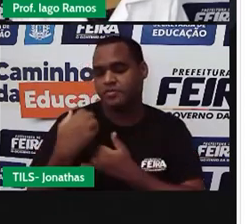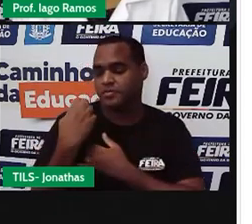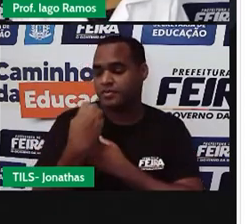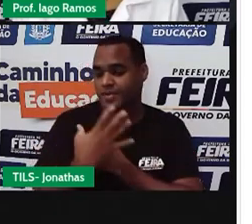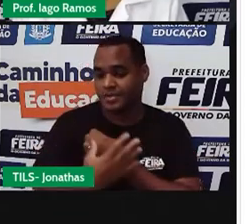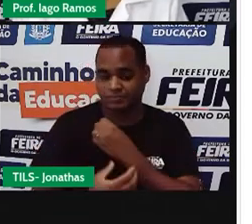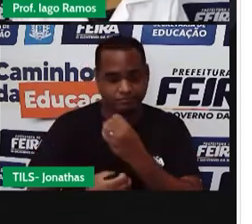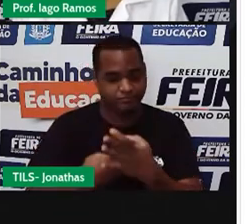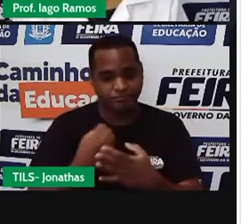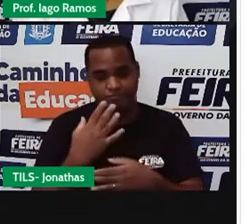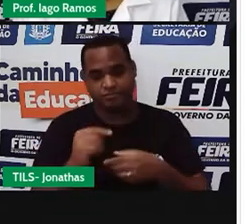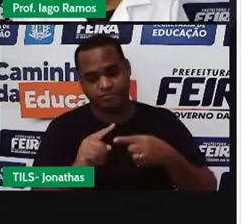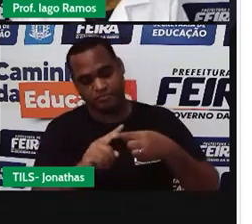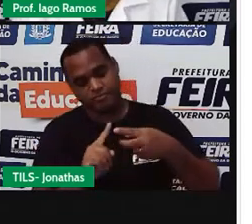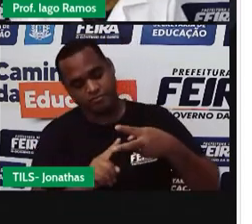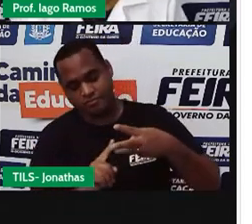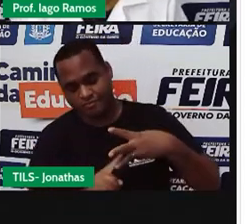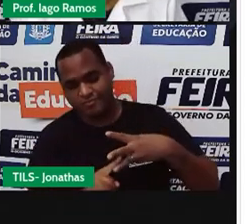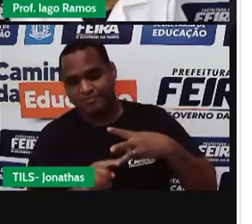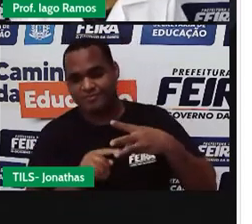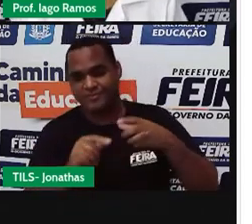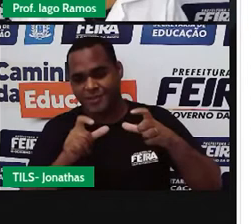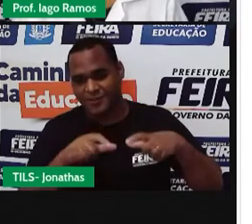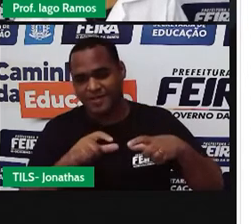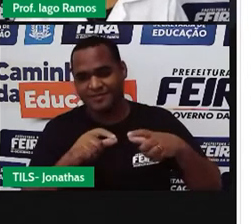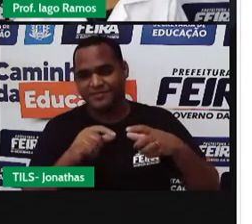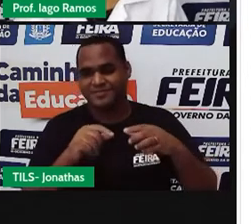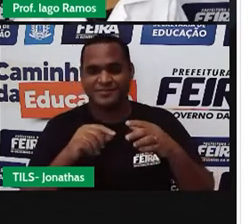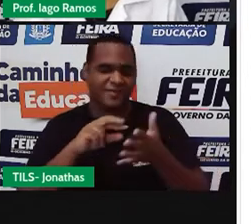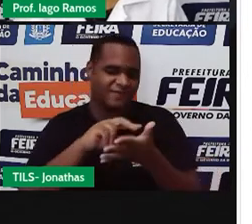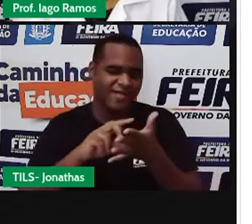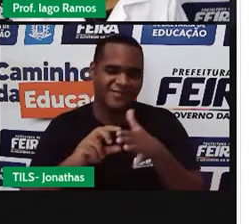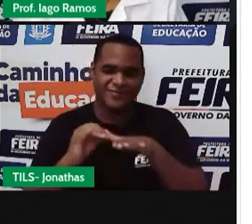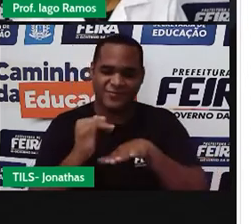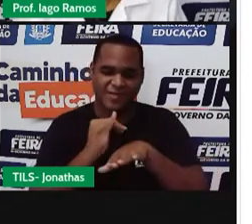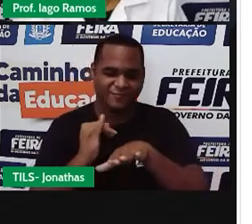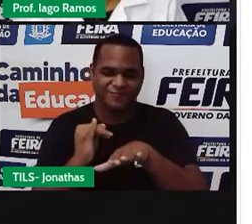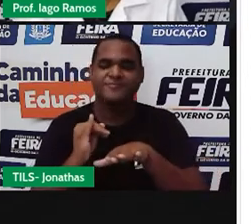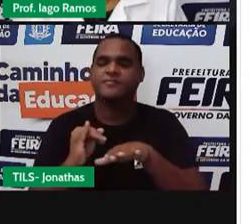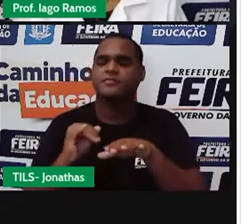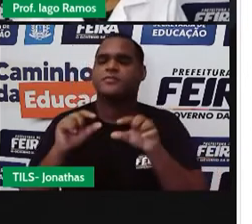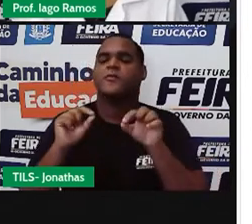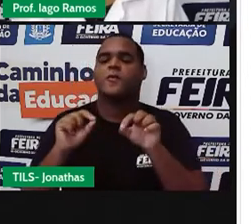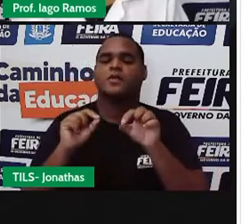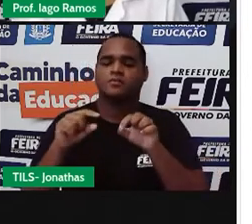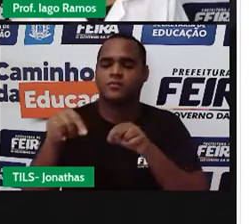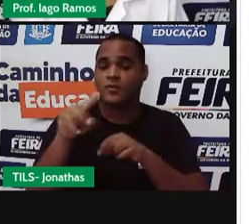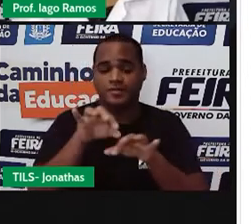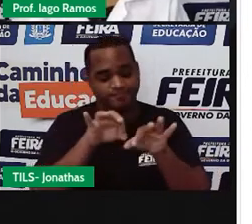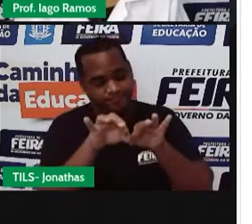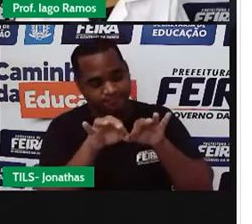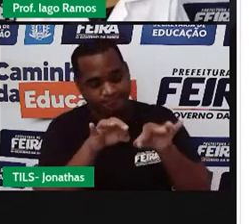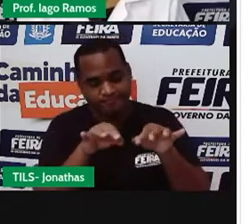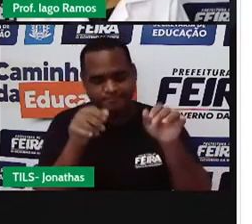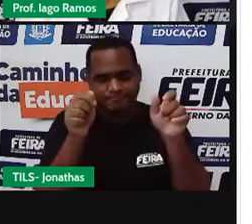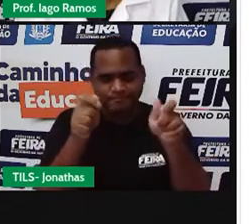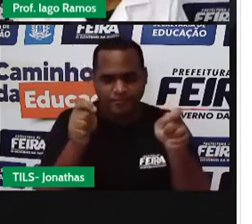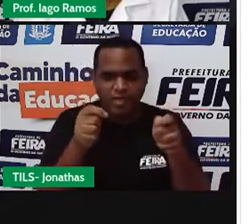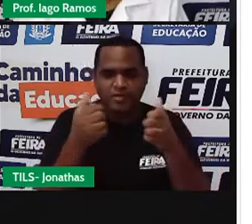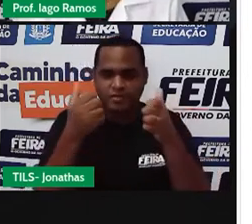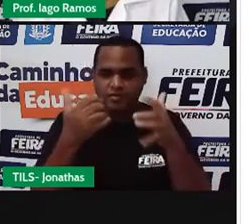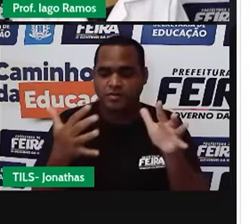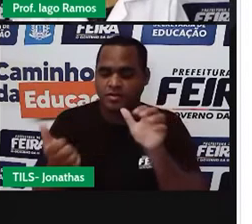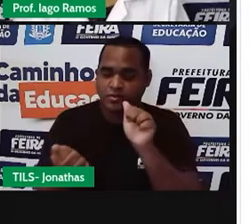distribuídos para três instituições E lembra que para gente resolver essa situação a gente vai